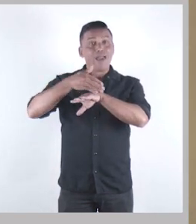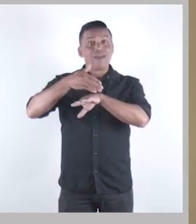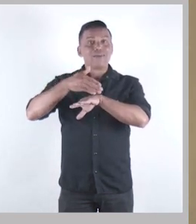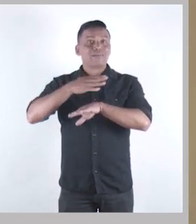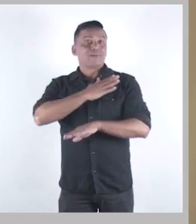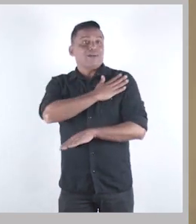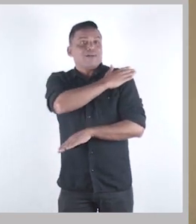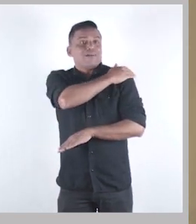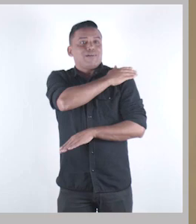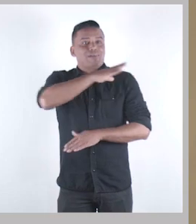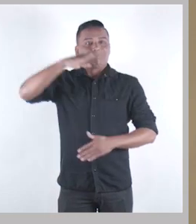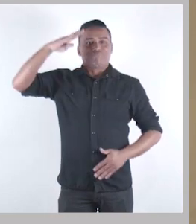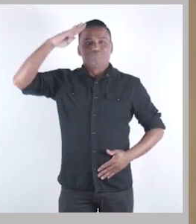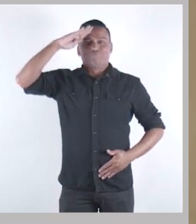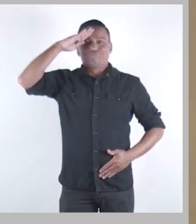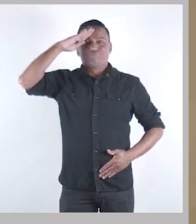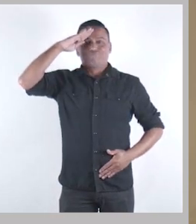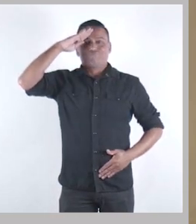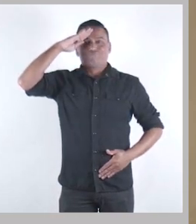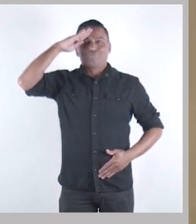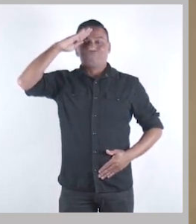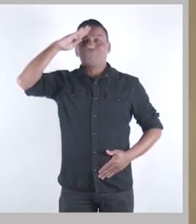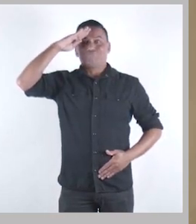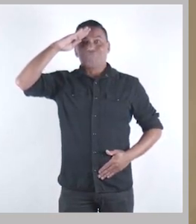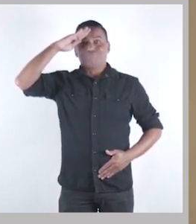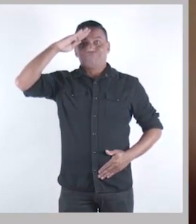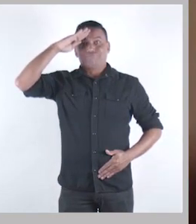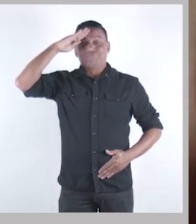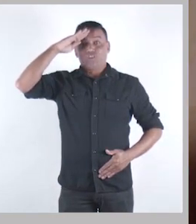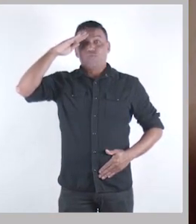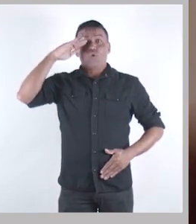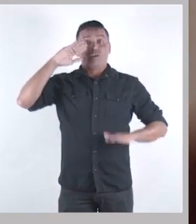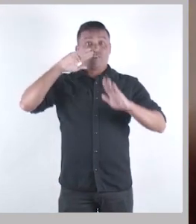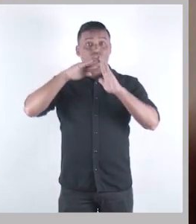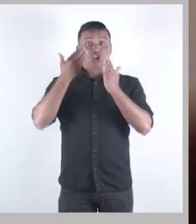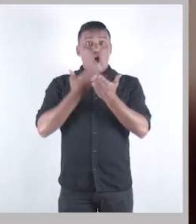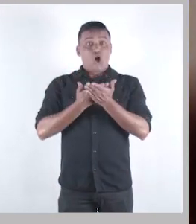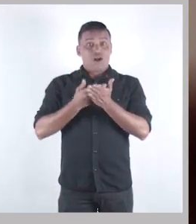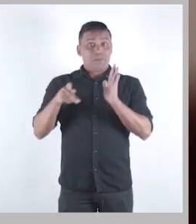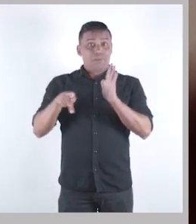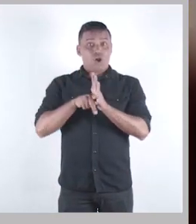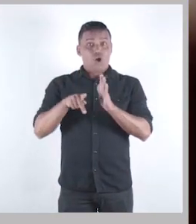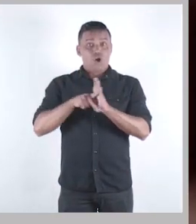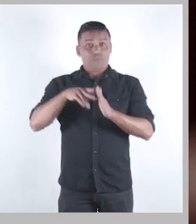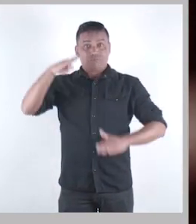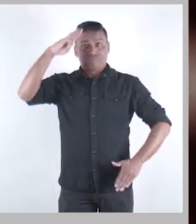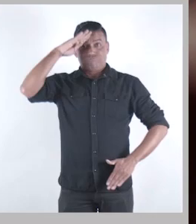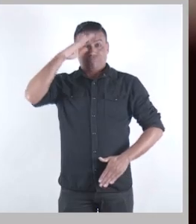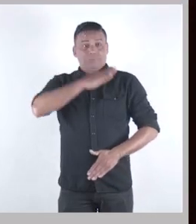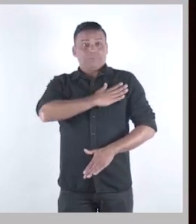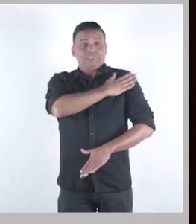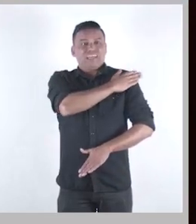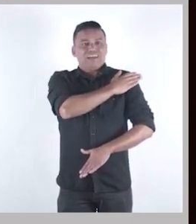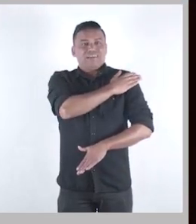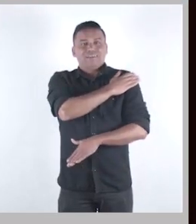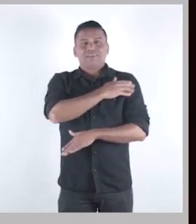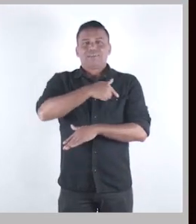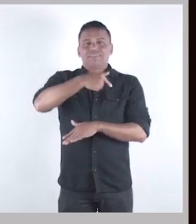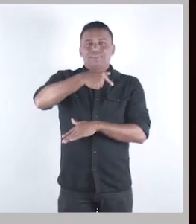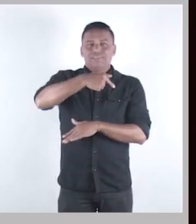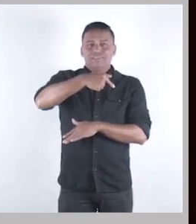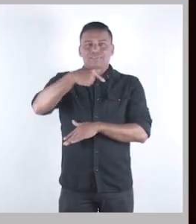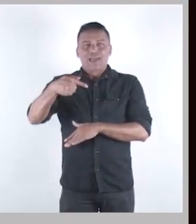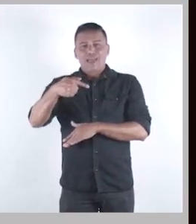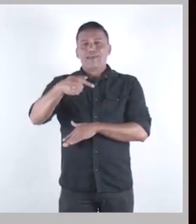Exército. Fui para a Academia Militar. Estamos a falar de 77, 78,